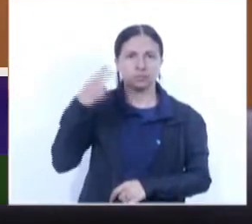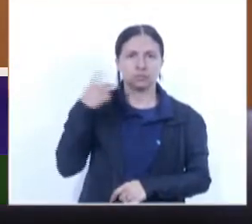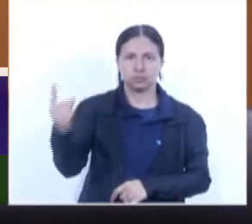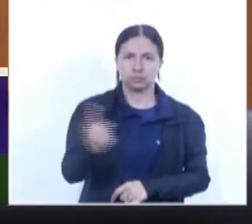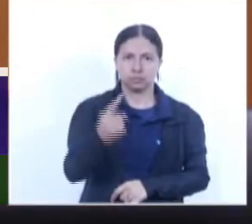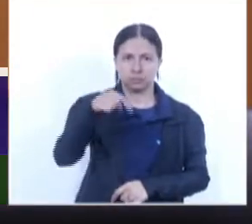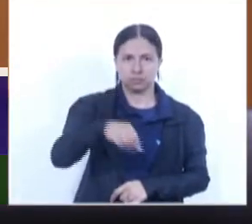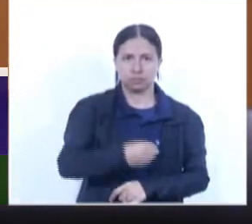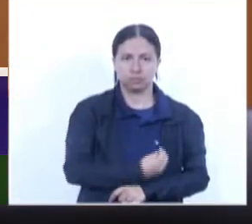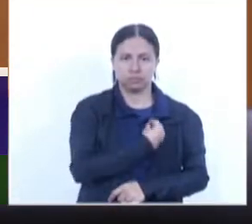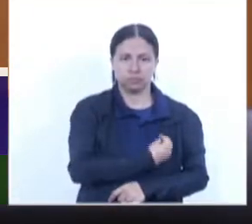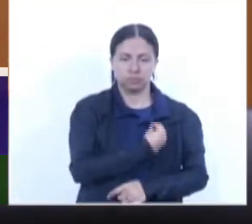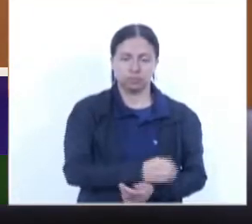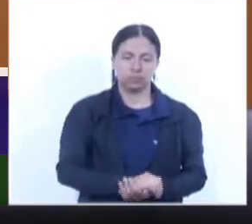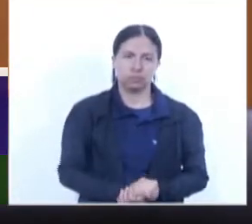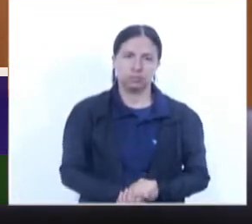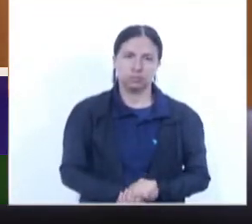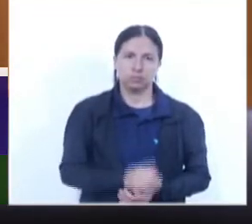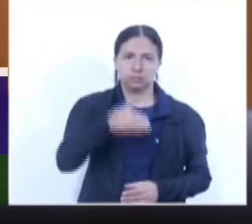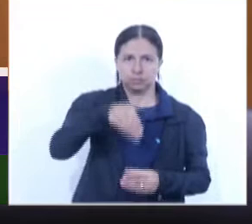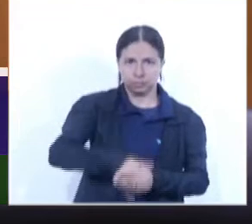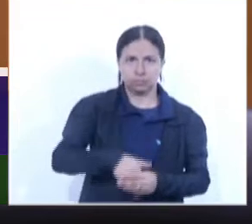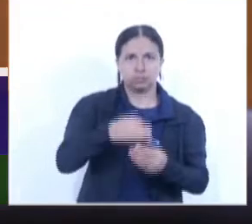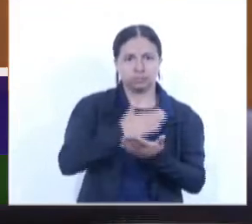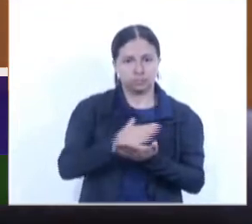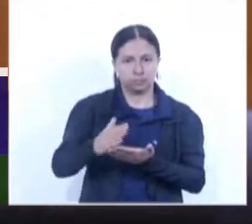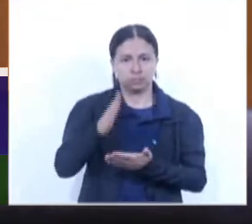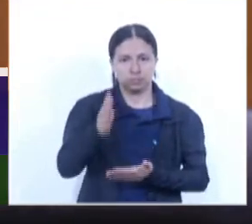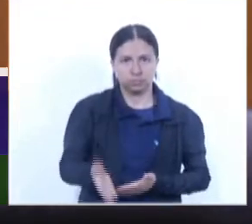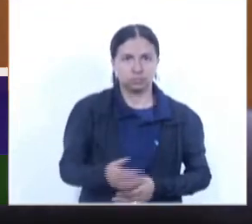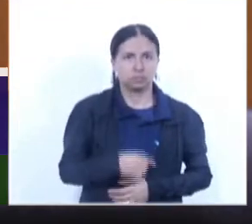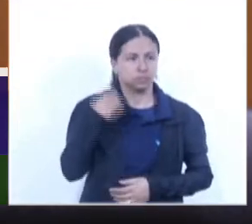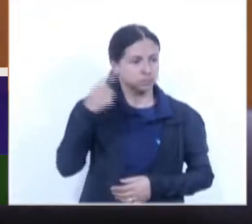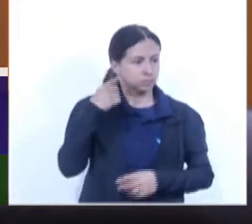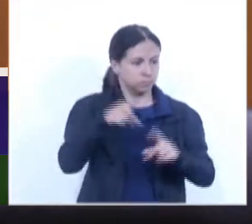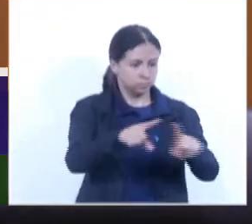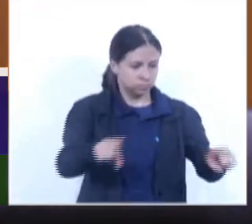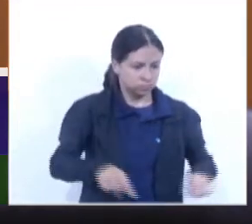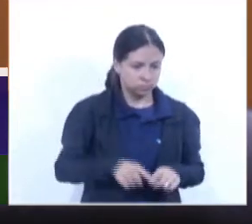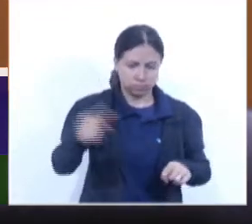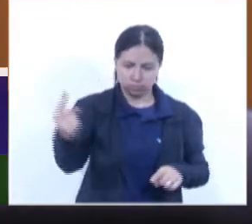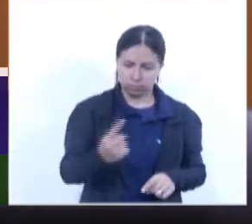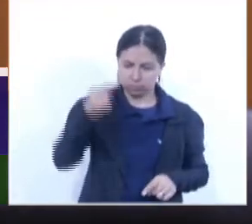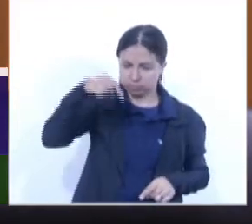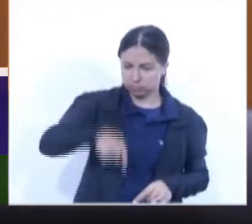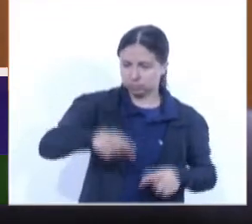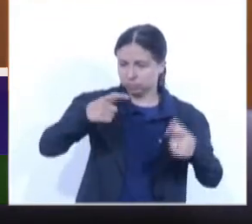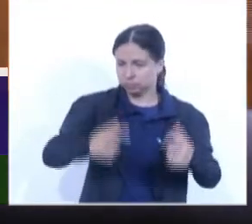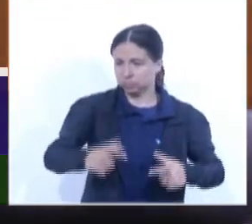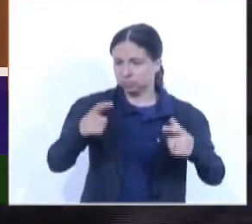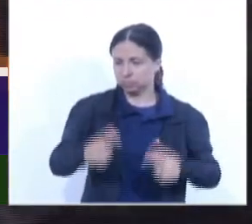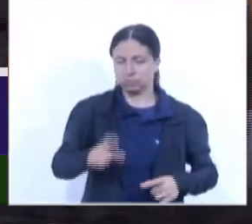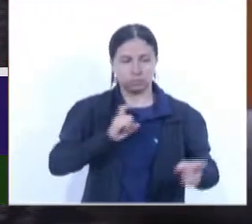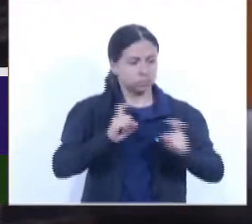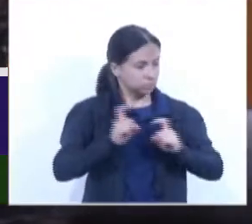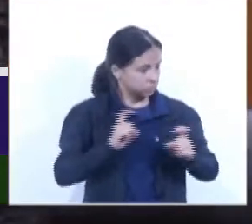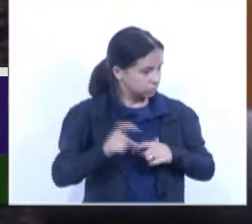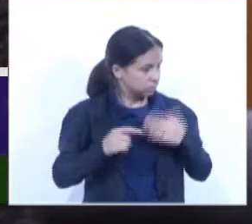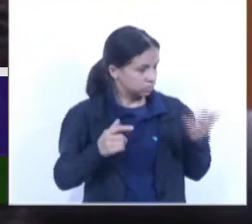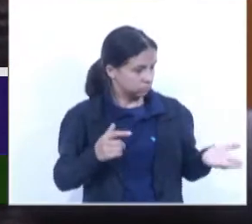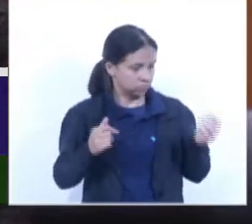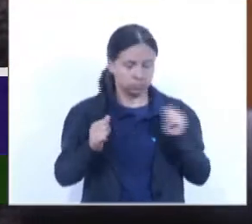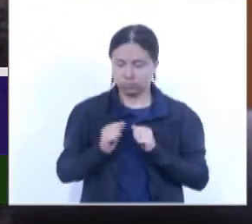plenário projeto está em votação vereadores que são seus gabinetes em reuniões as salinas ao lado